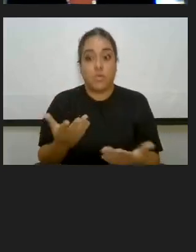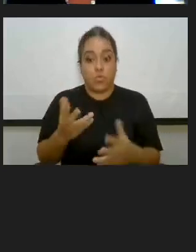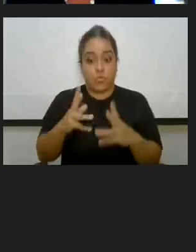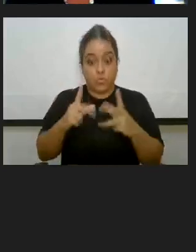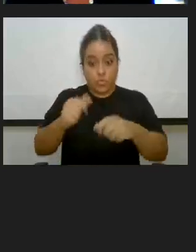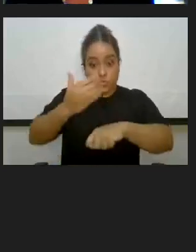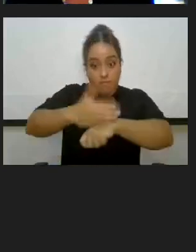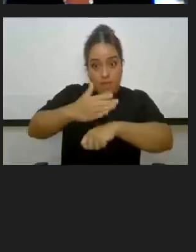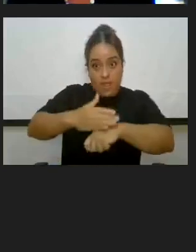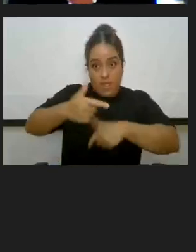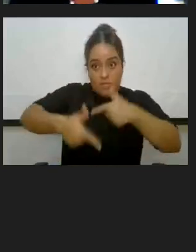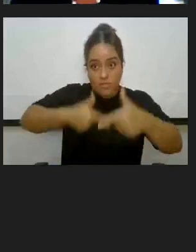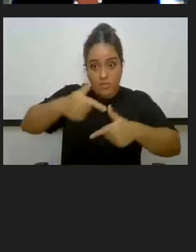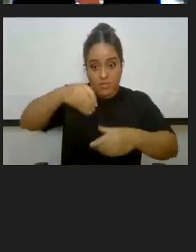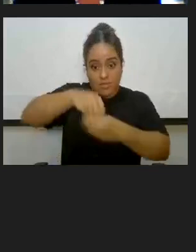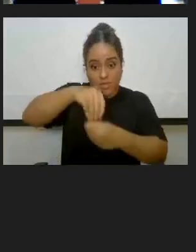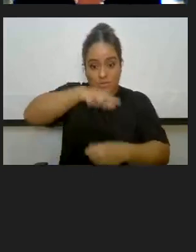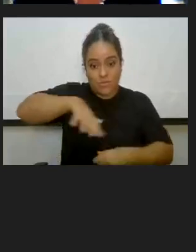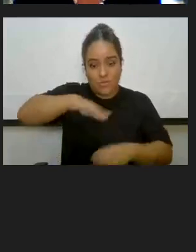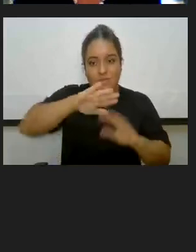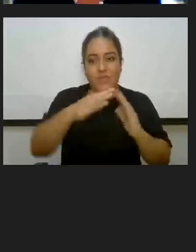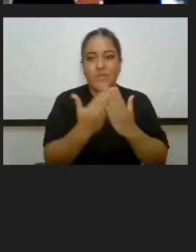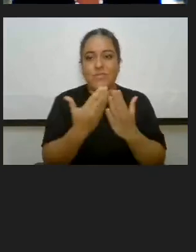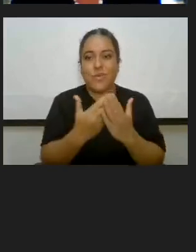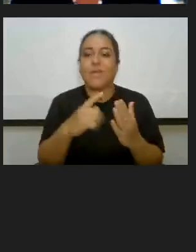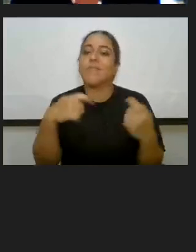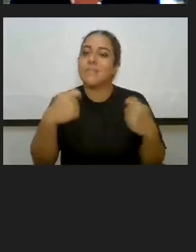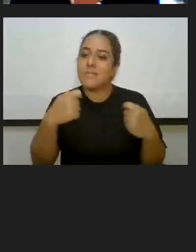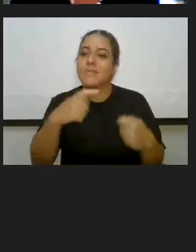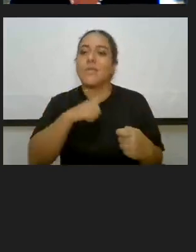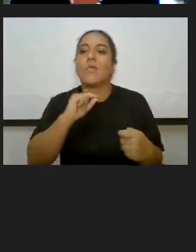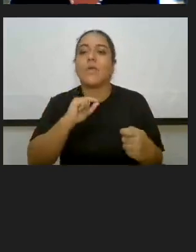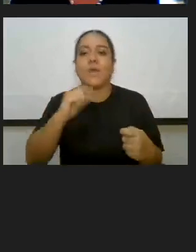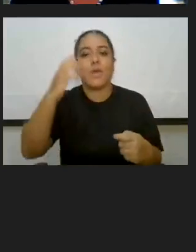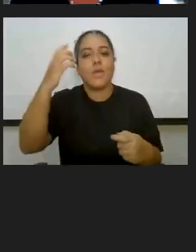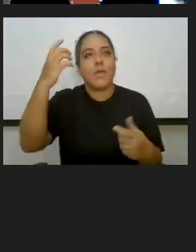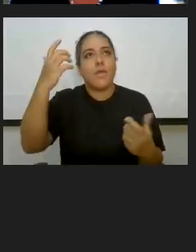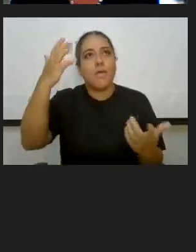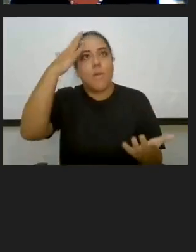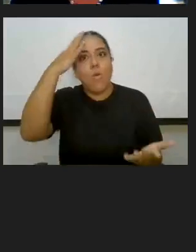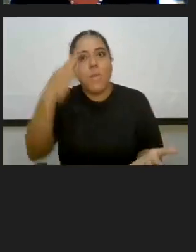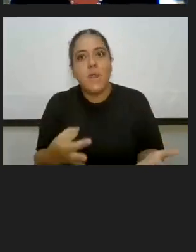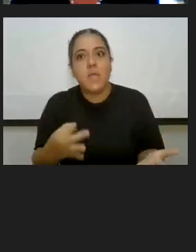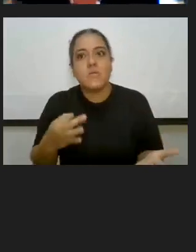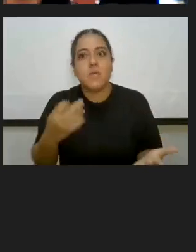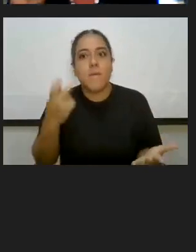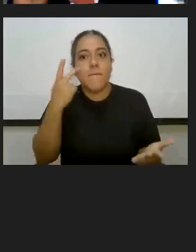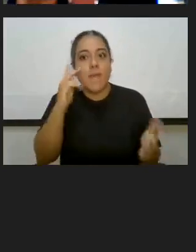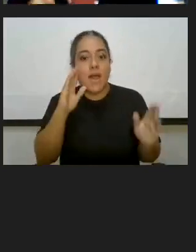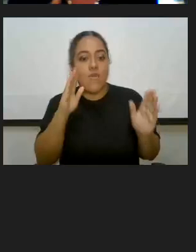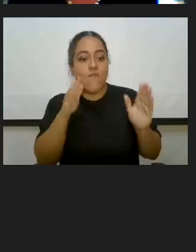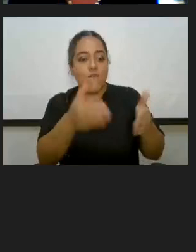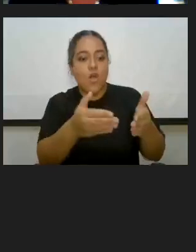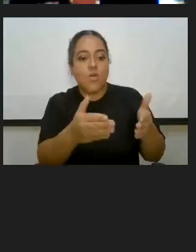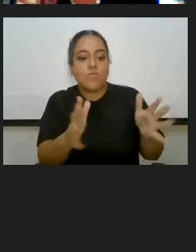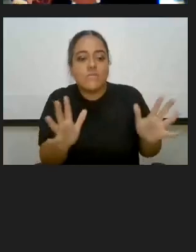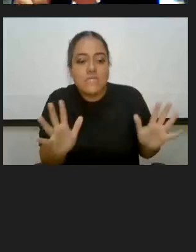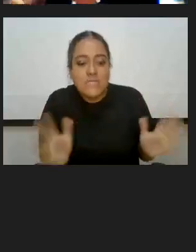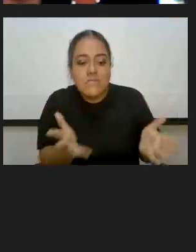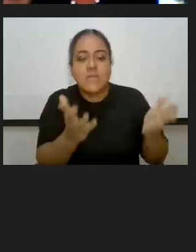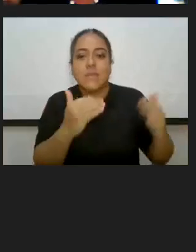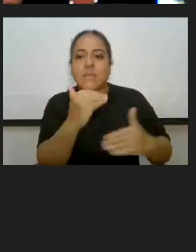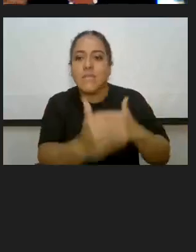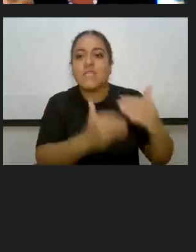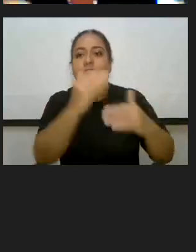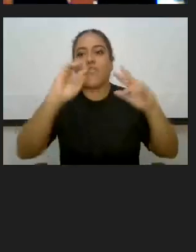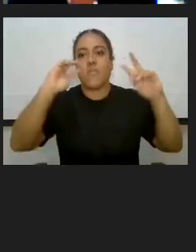do espaço educacional que não tenha uma concepção de desenvolvimento orientando. Esta concepção pode